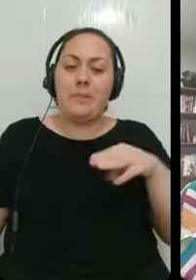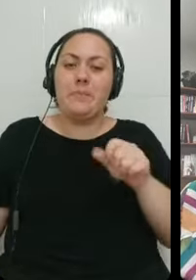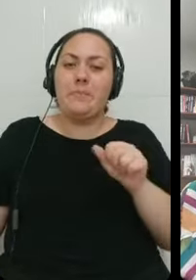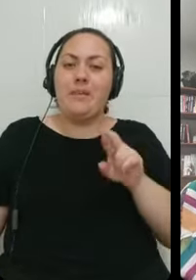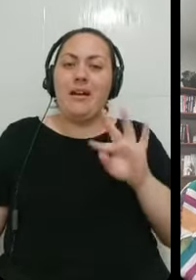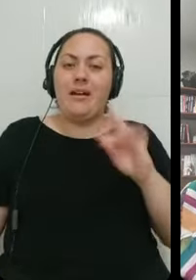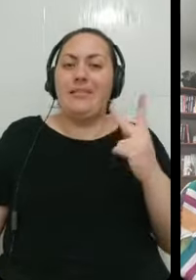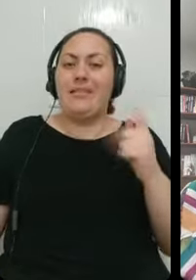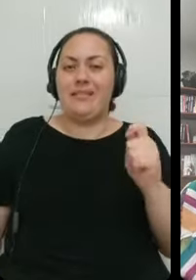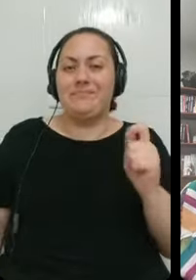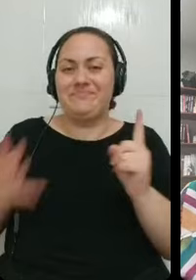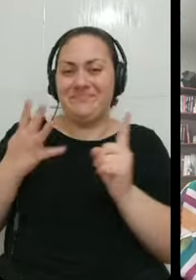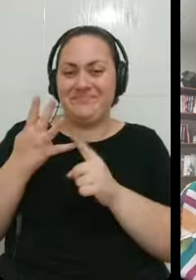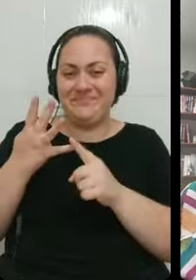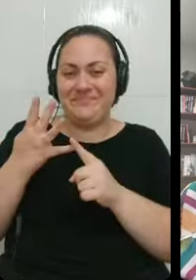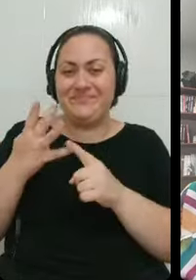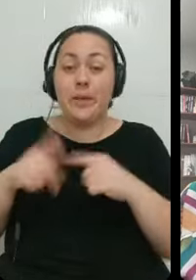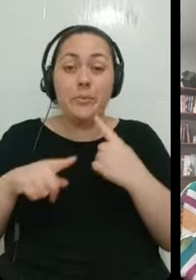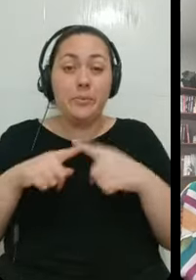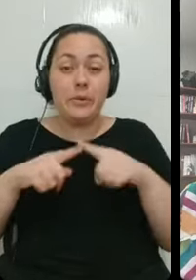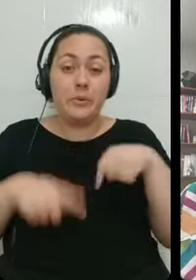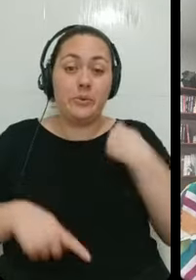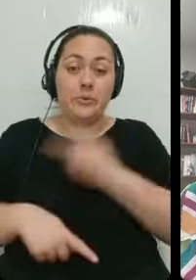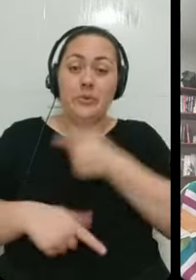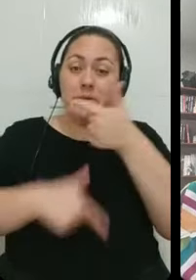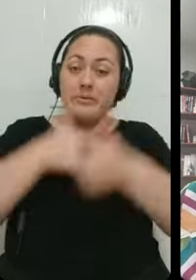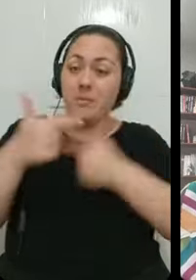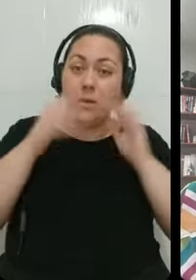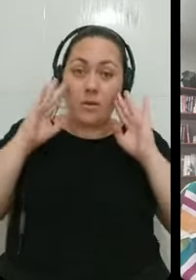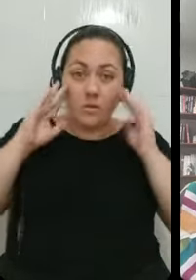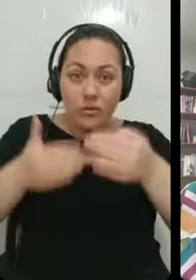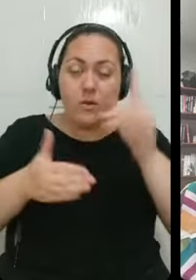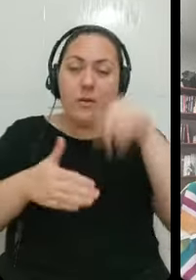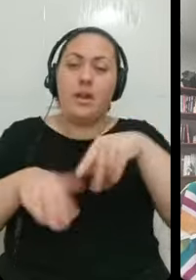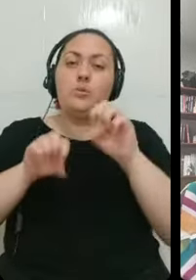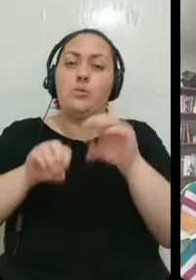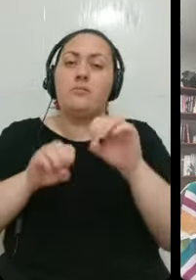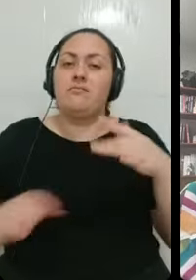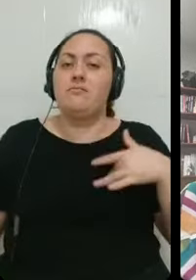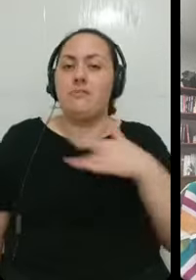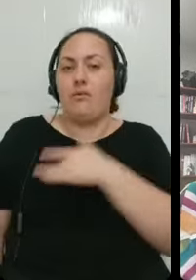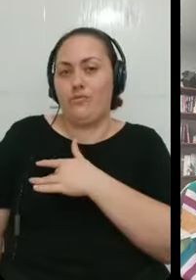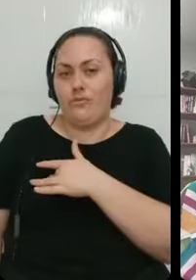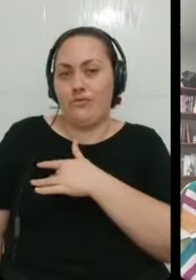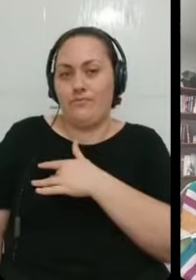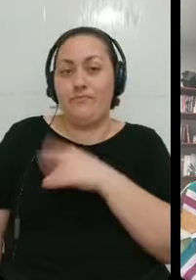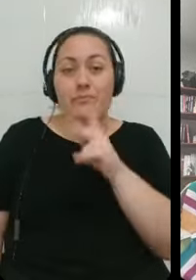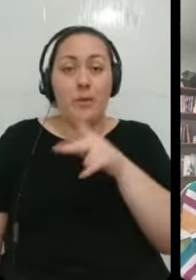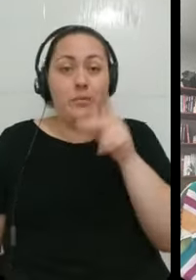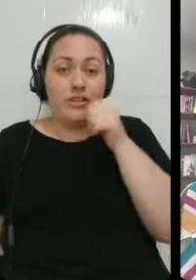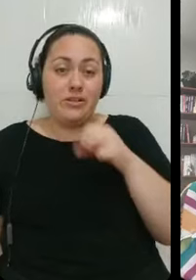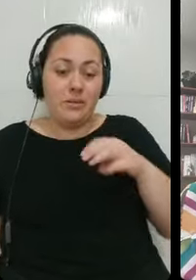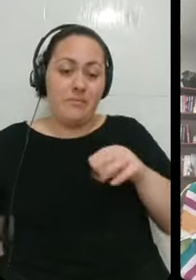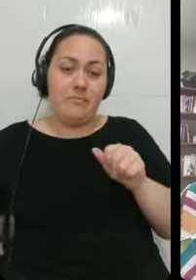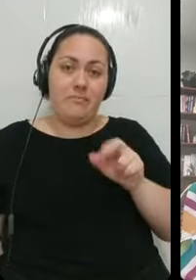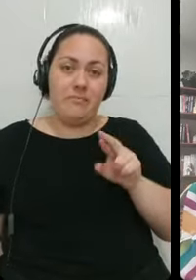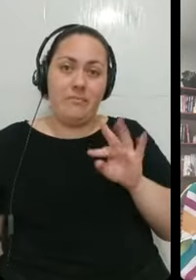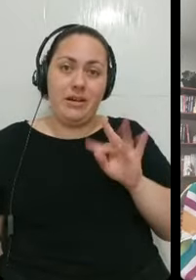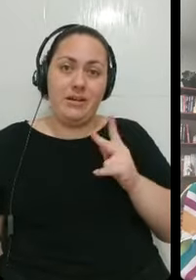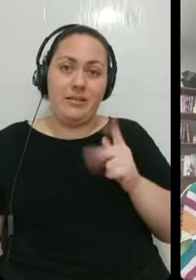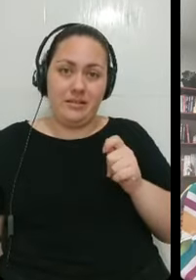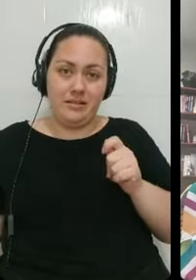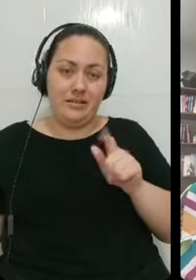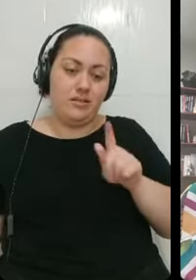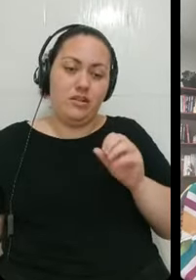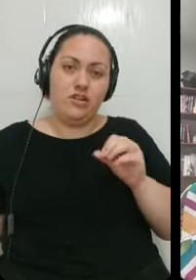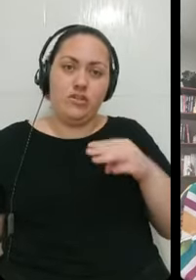nosso trabalho muito é de educação em saúde. Então, a professora Marta Gomes, né?